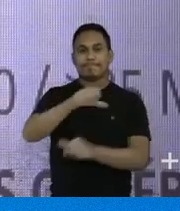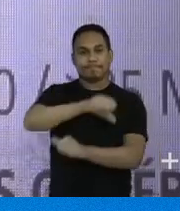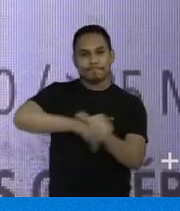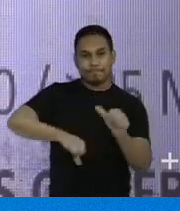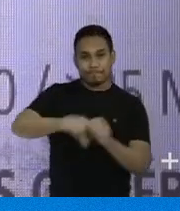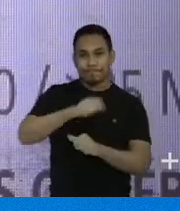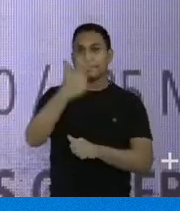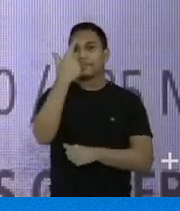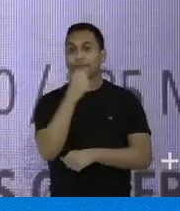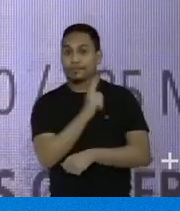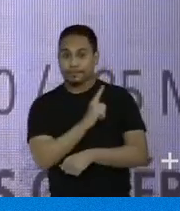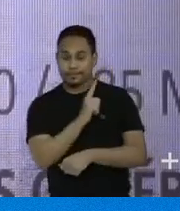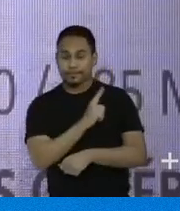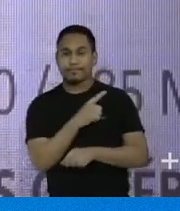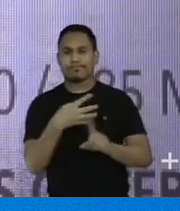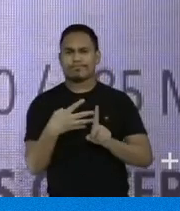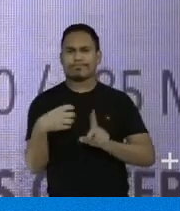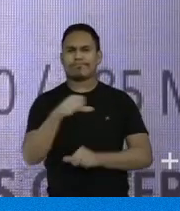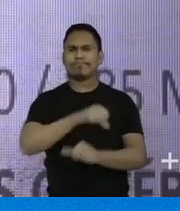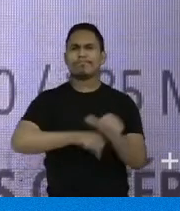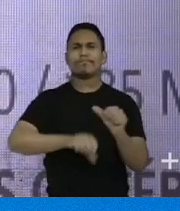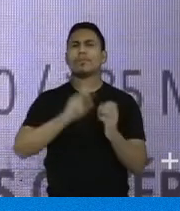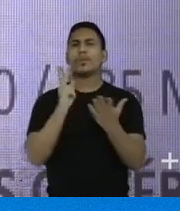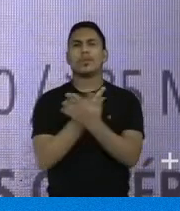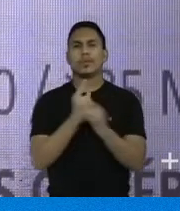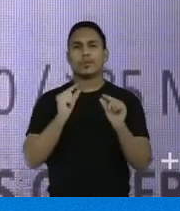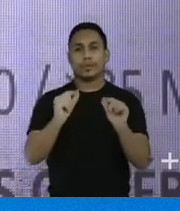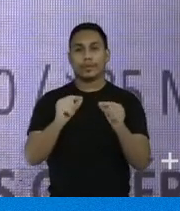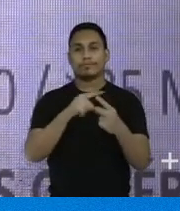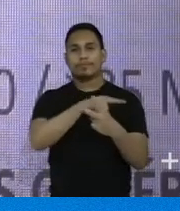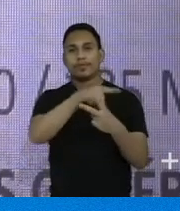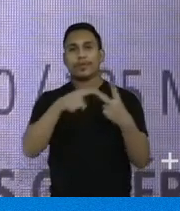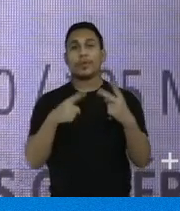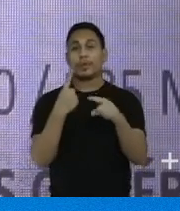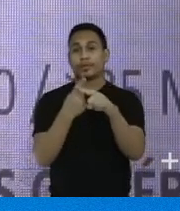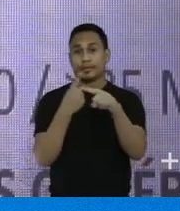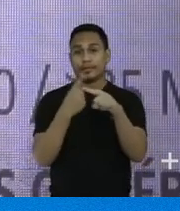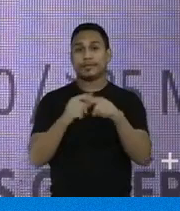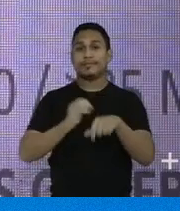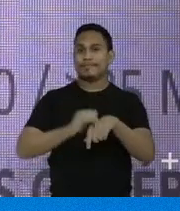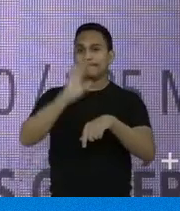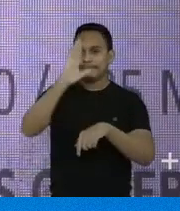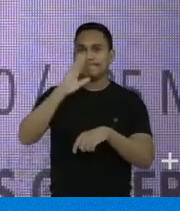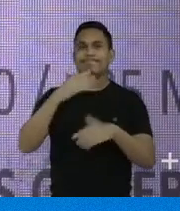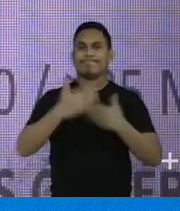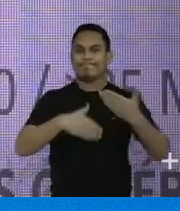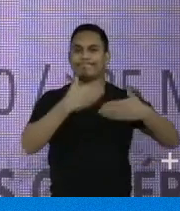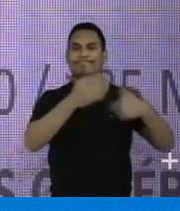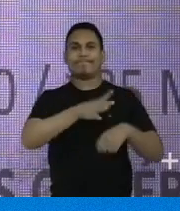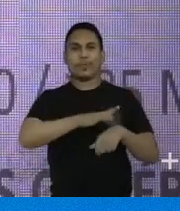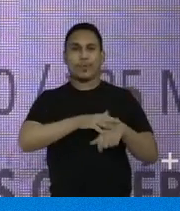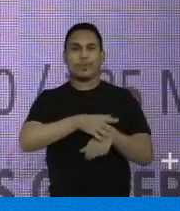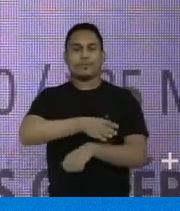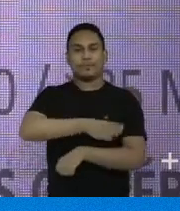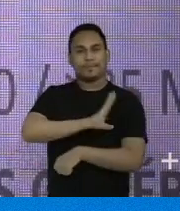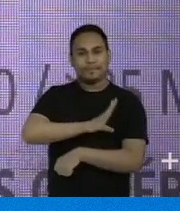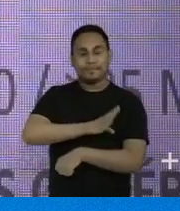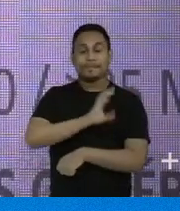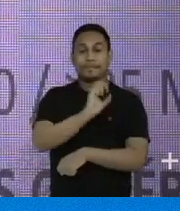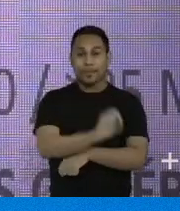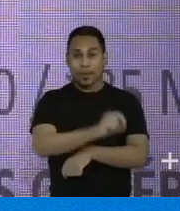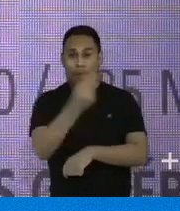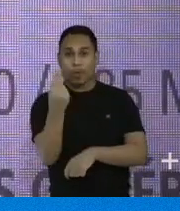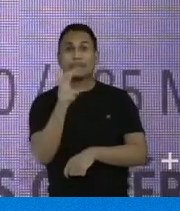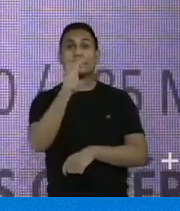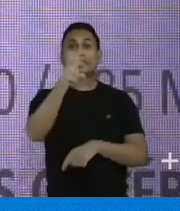síndrome metabólica tem o quê? 2,5 vezes mais chance de desenvolver doença cardiovascular ou 5 vezes